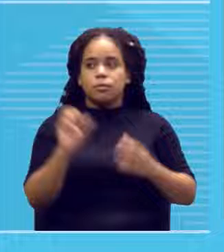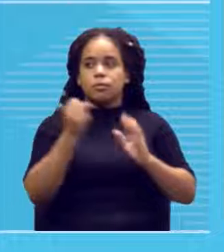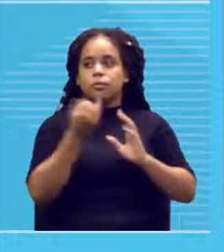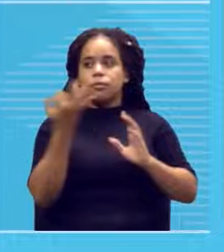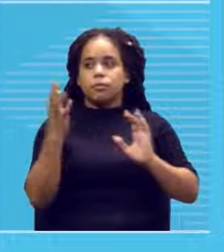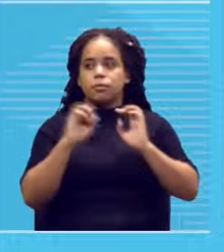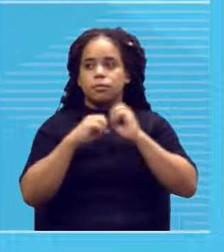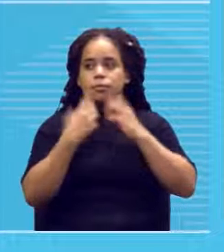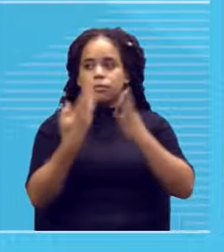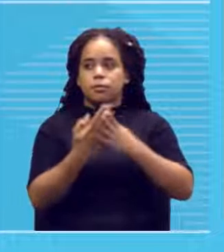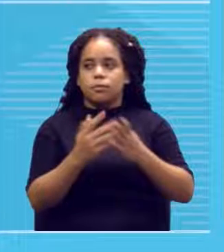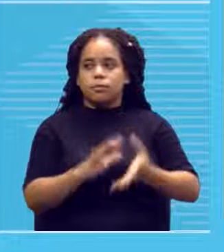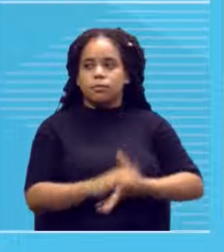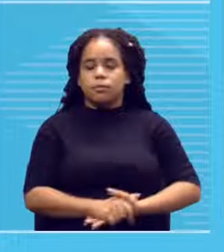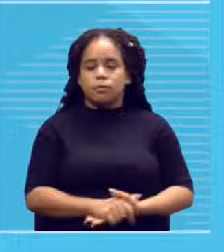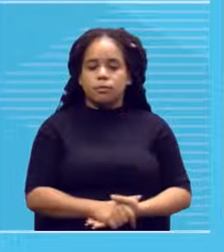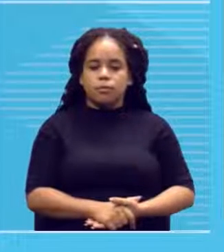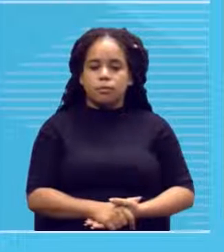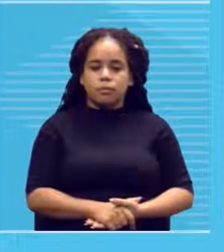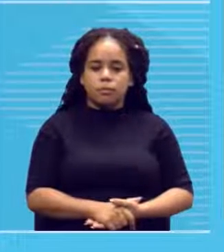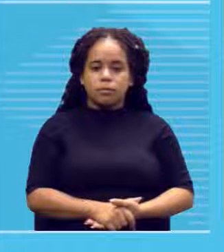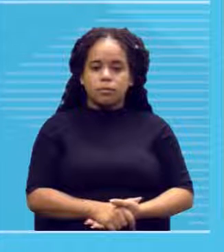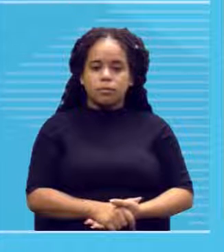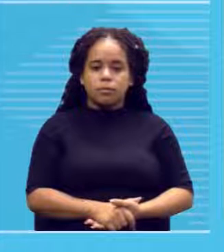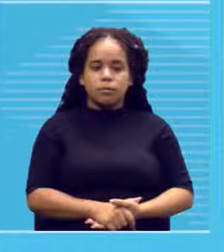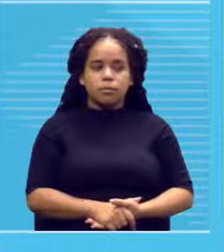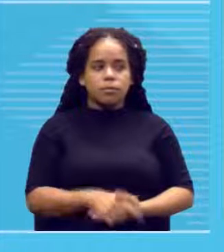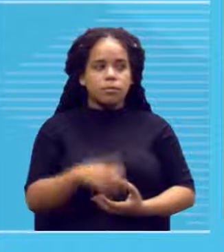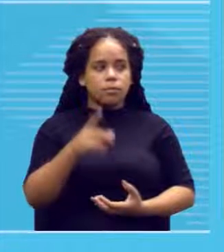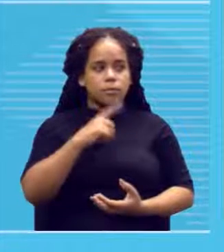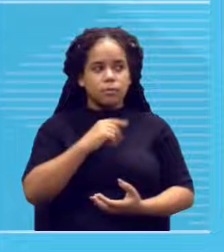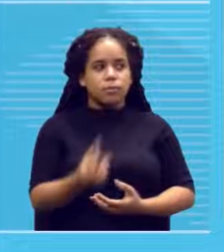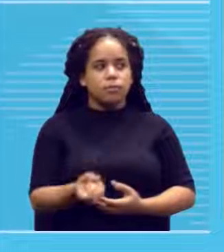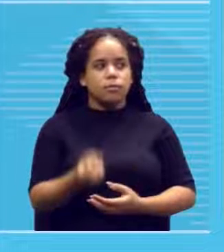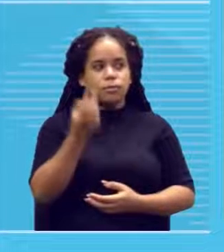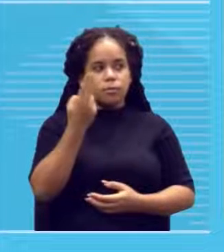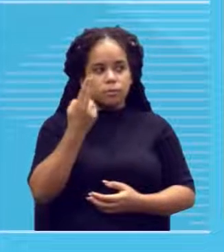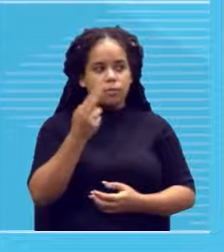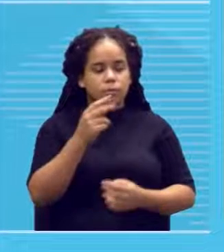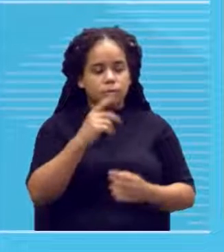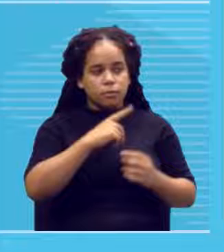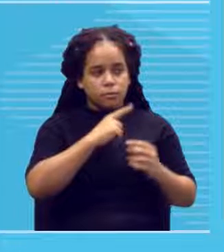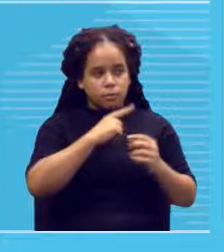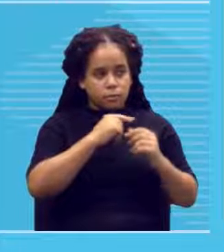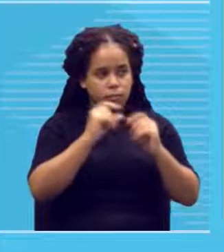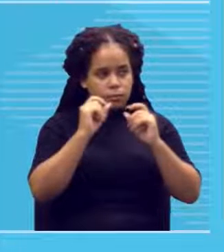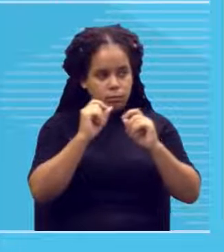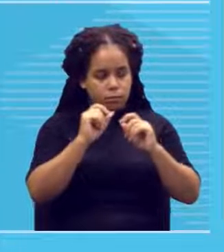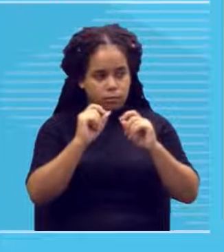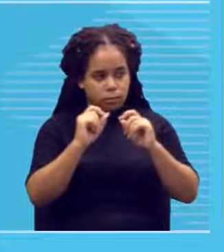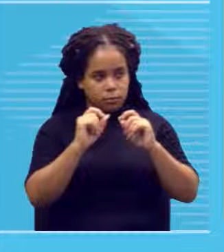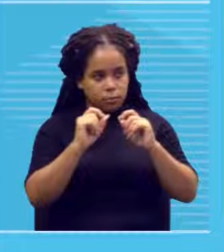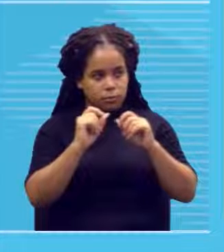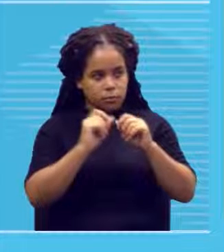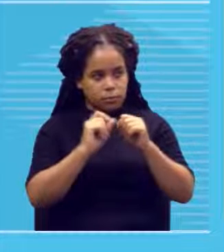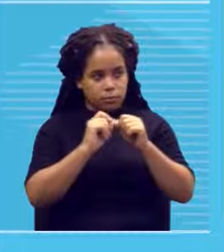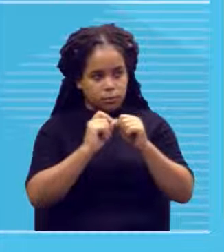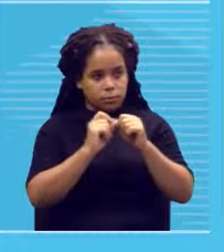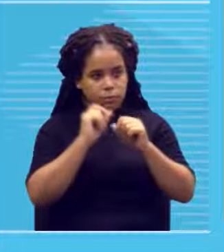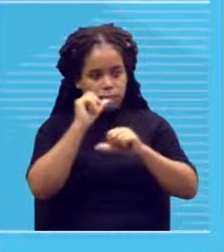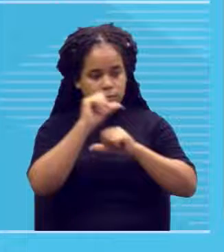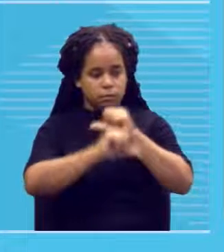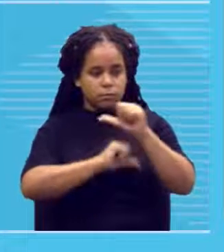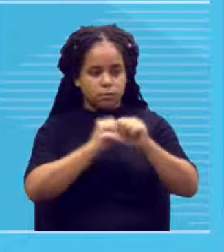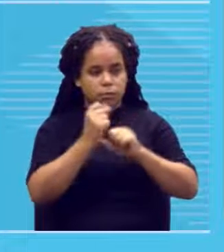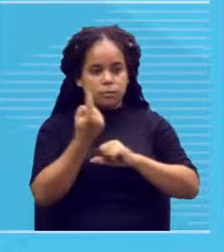olha aí ó eu vou andar uma casa né eu vou andar uma casa correto como eu vou andar